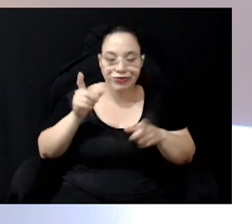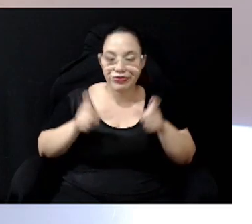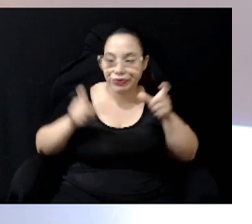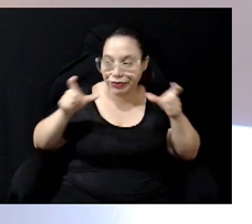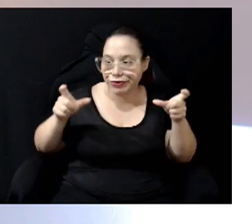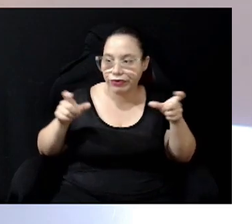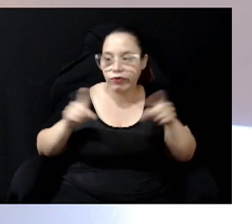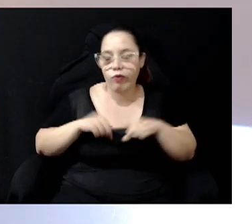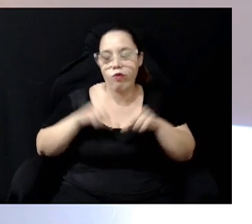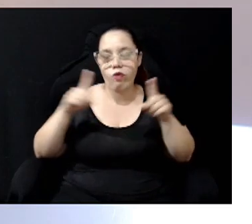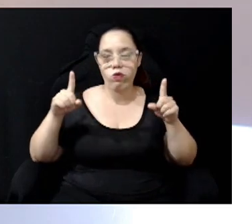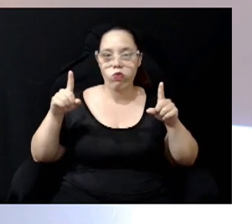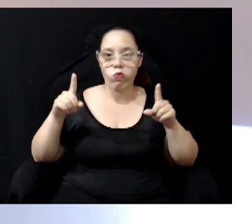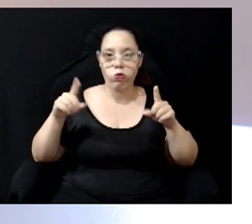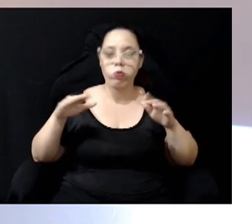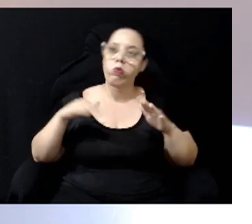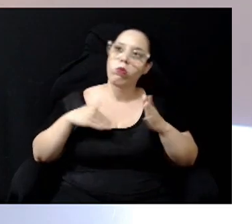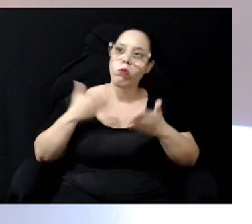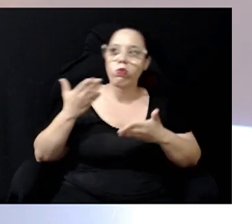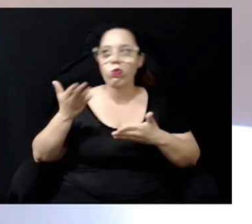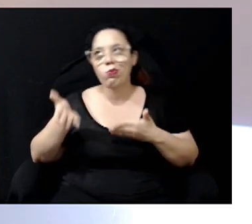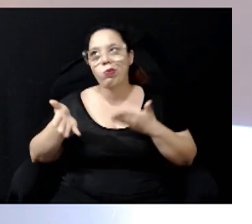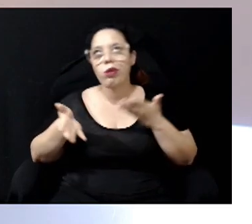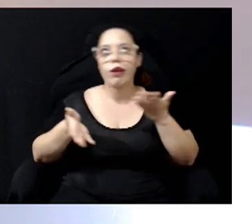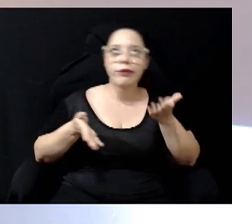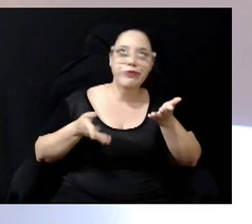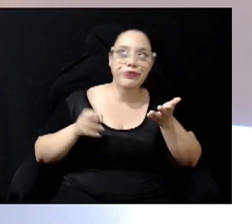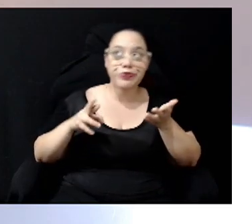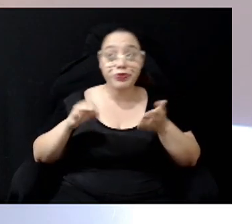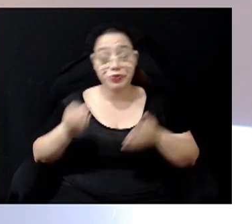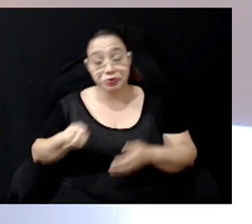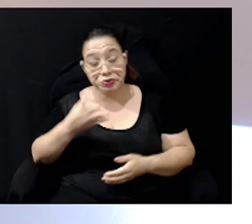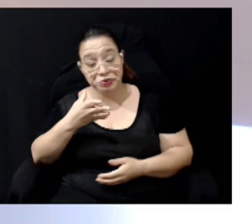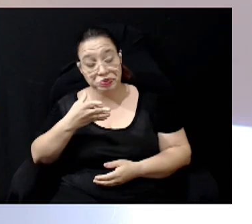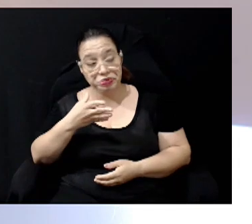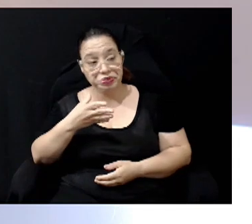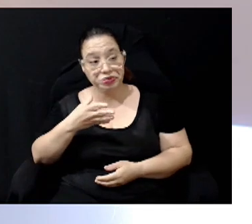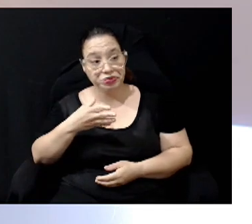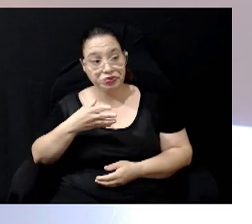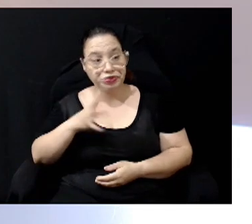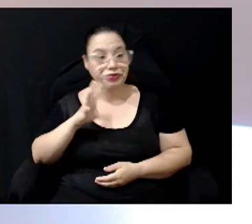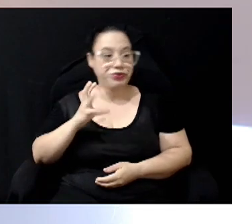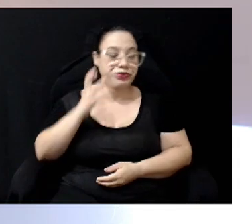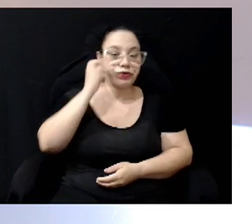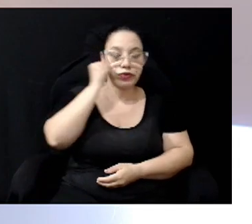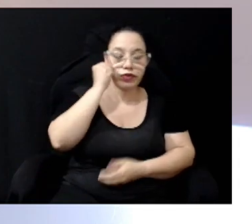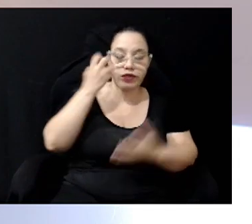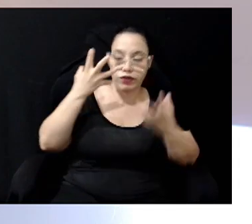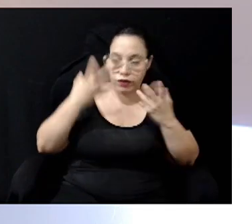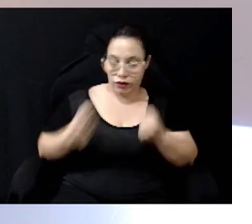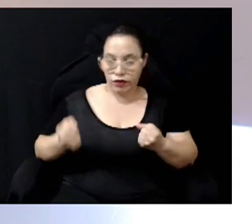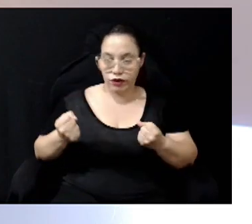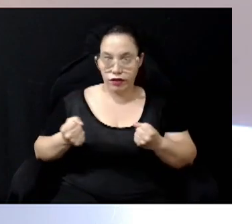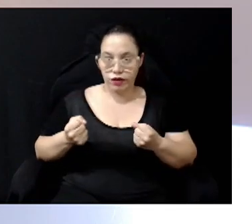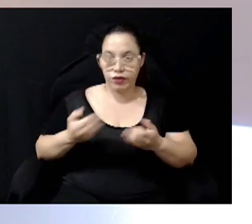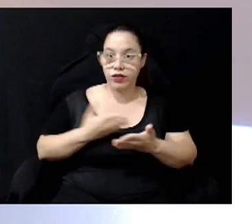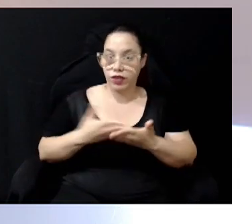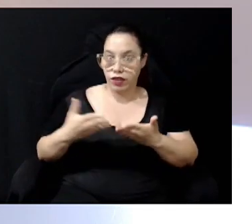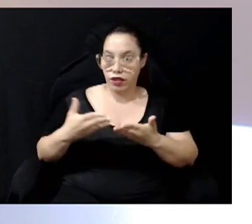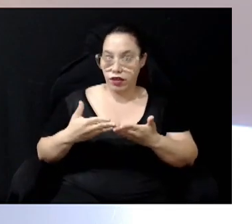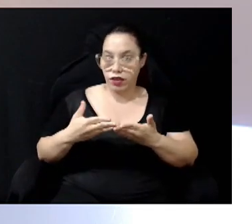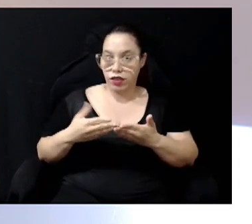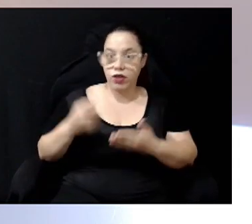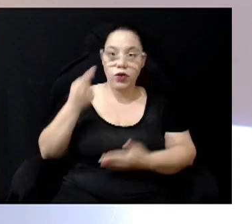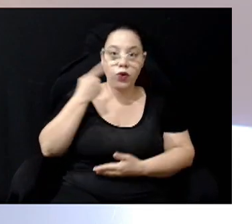à medida que o tutor novo, esse novo adotante, recebe ele e fala, a partir de agora eu vejo a sua força,